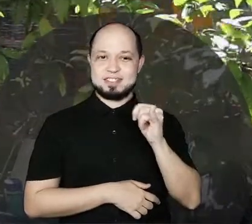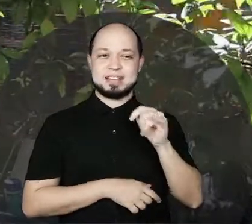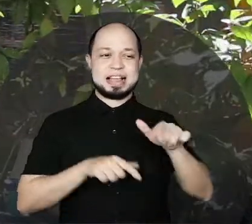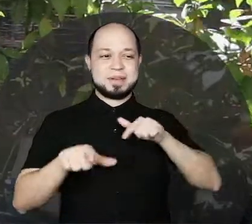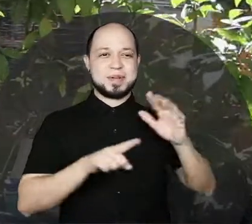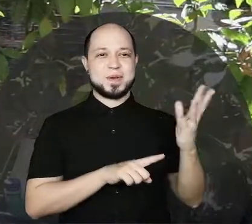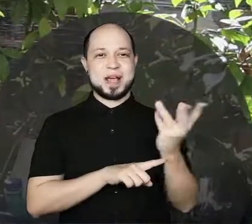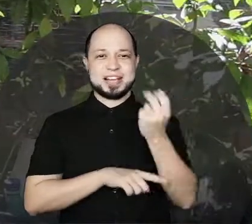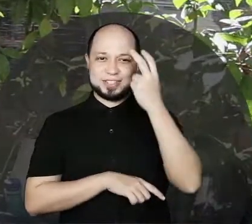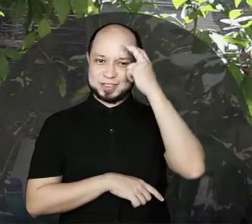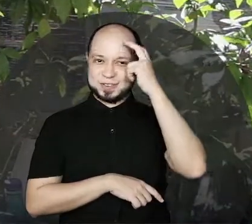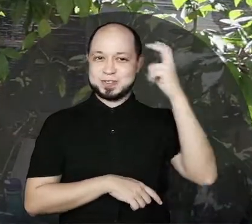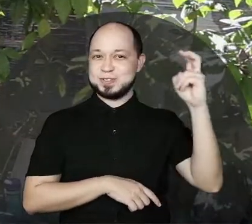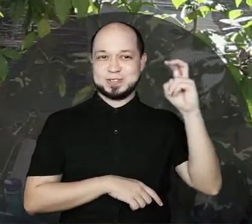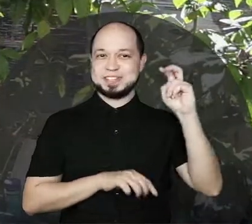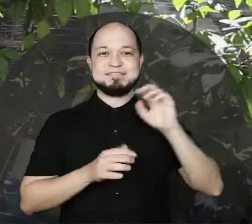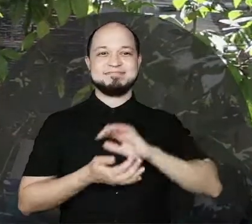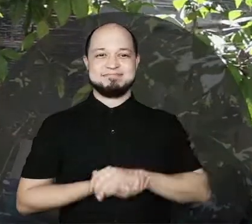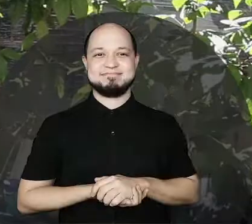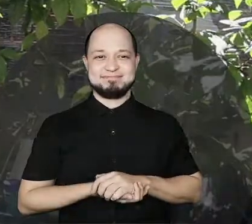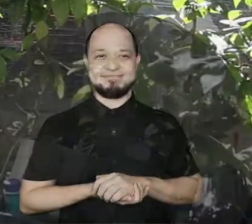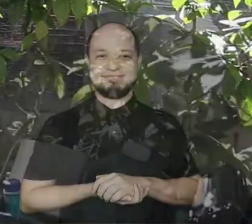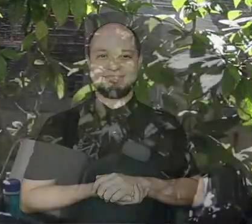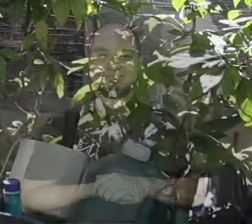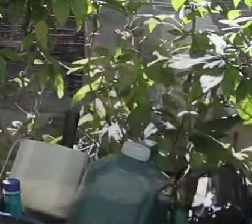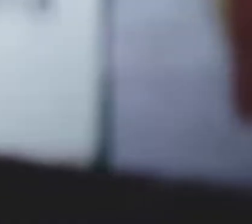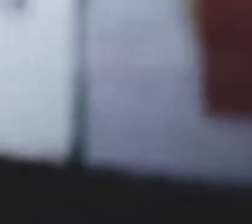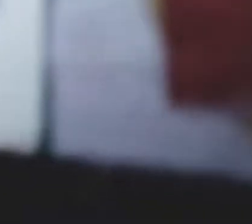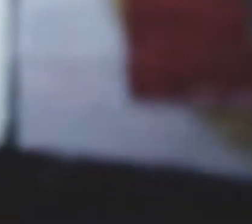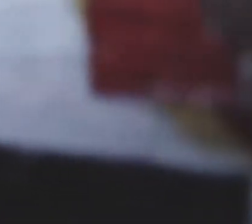Jardim, que atua com arte e cultura.